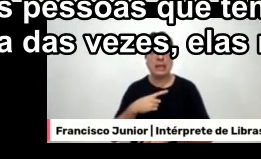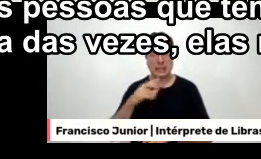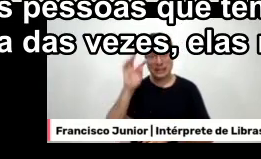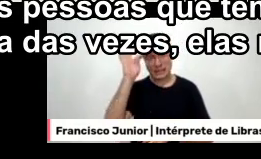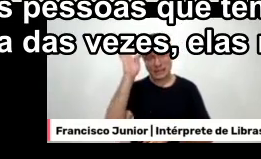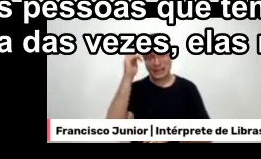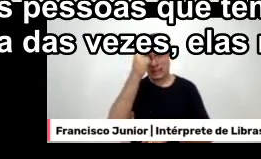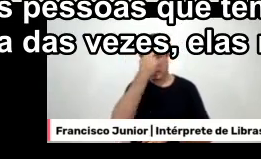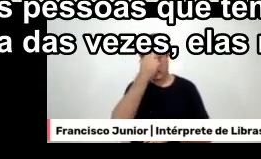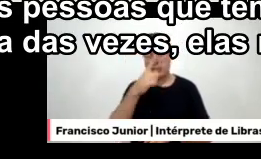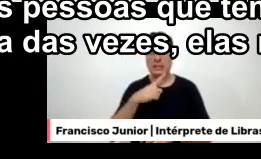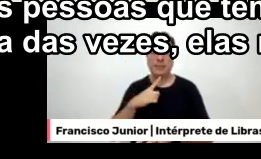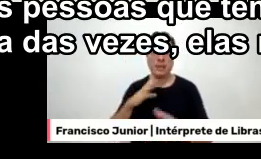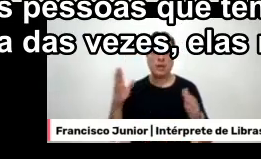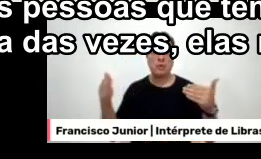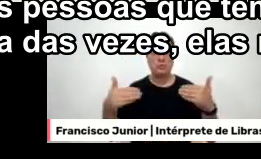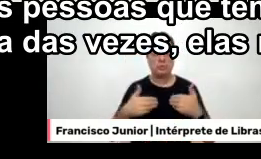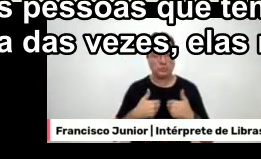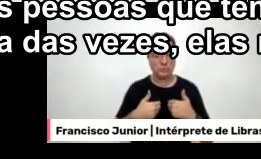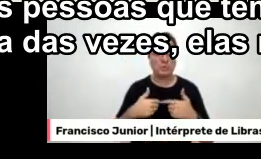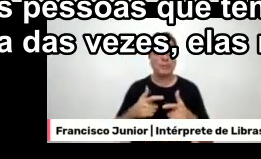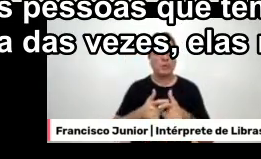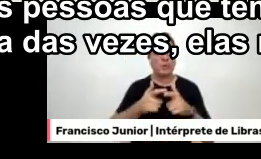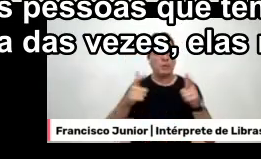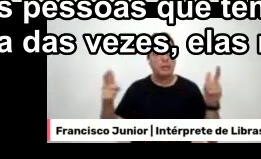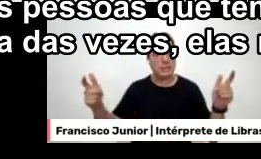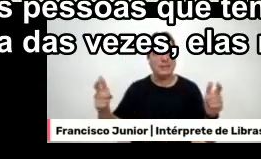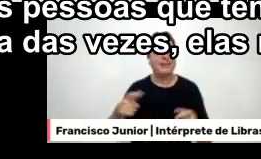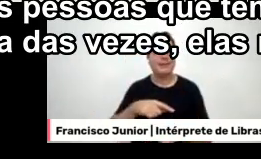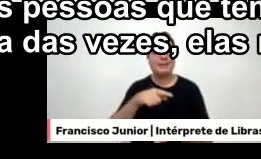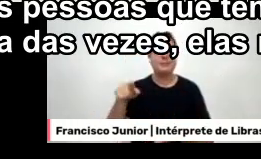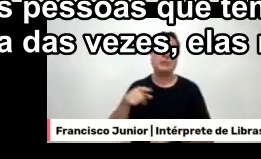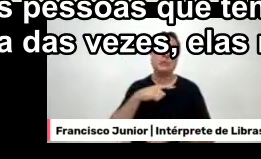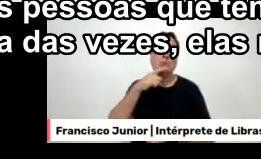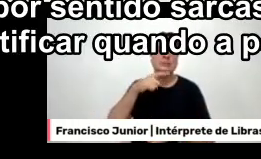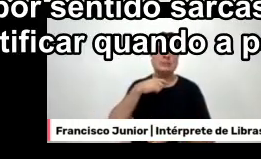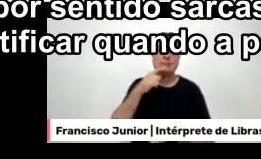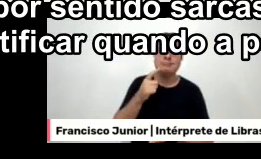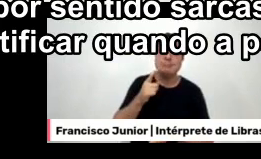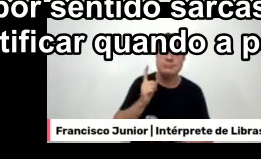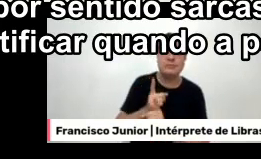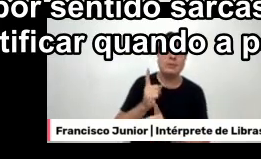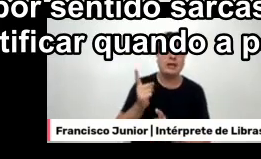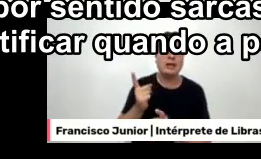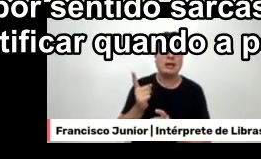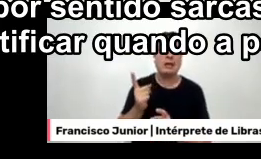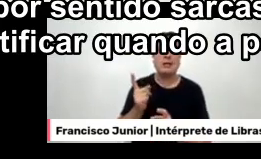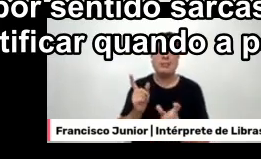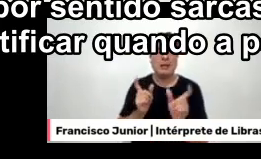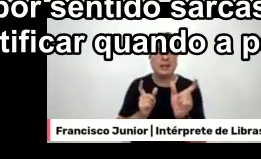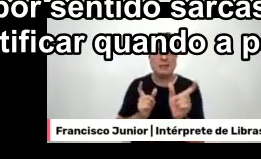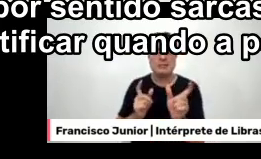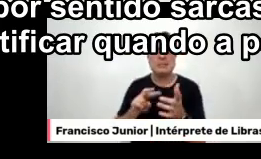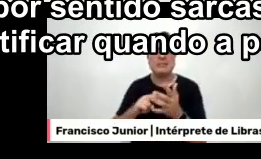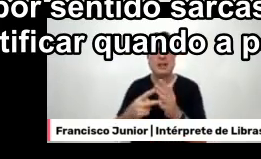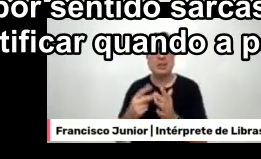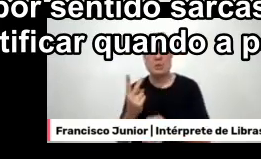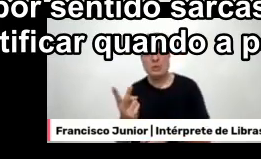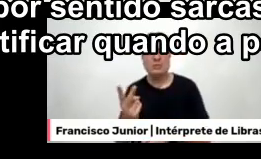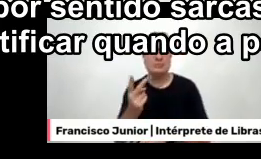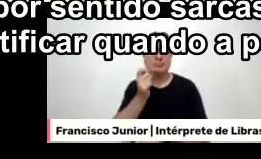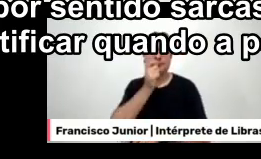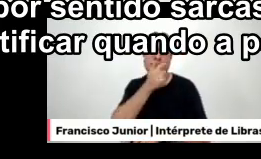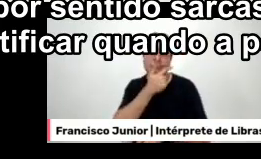e autismo, em sua maioria das vezes elas não conseguem identificar duplo sentido,